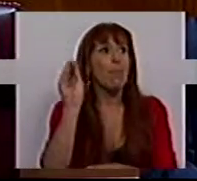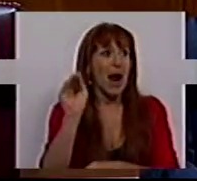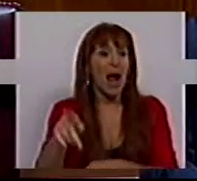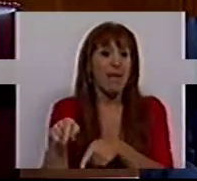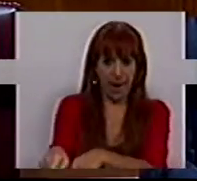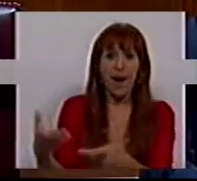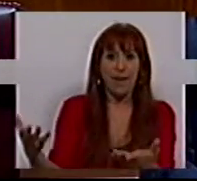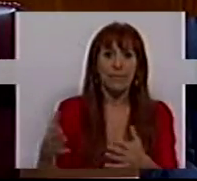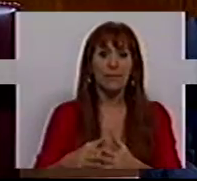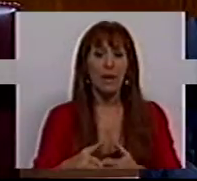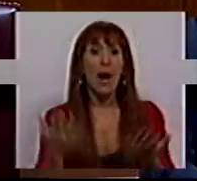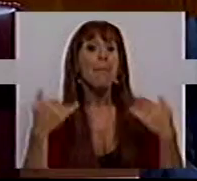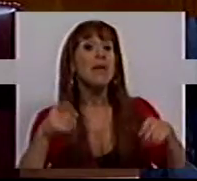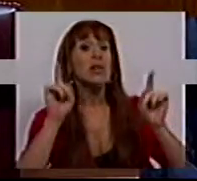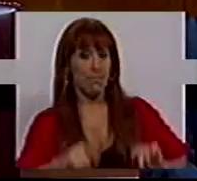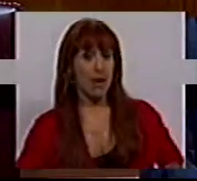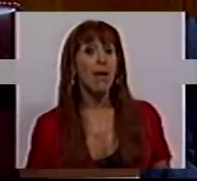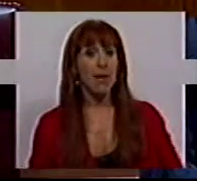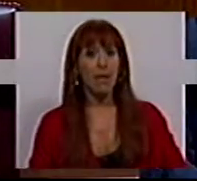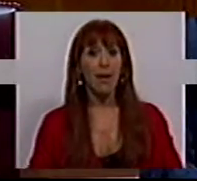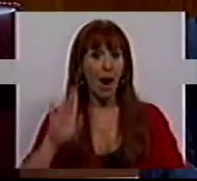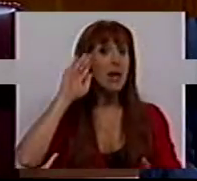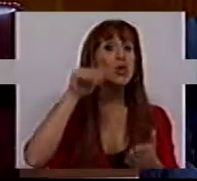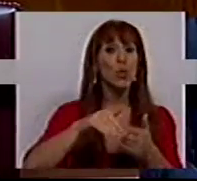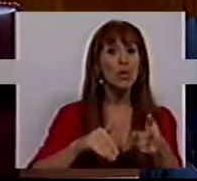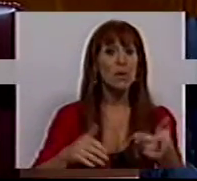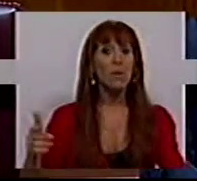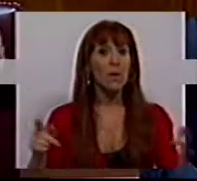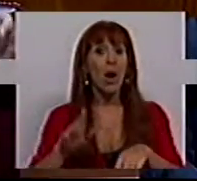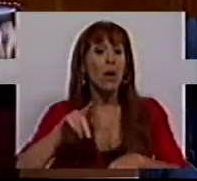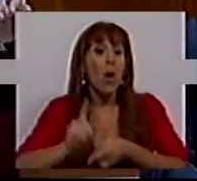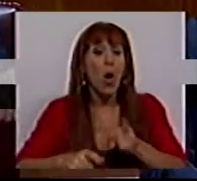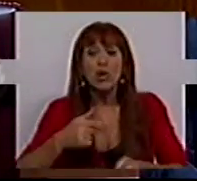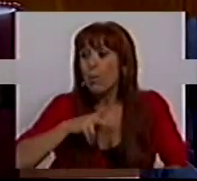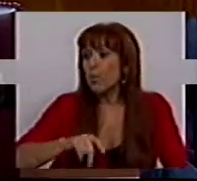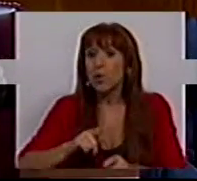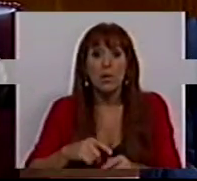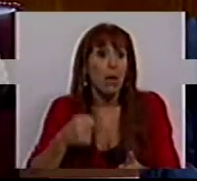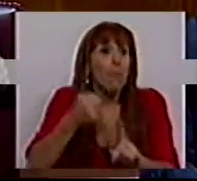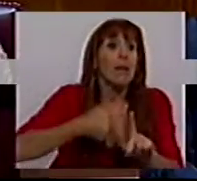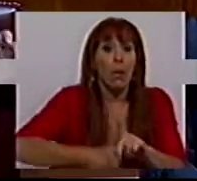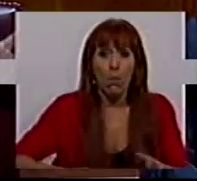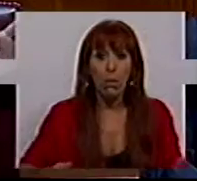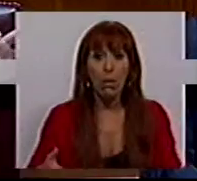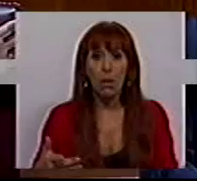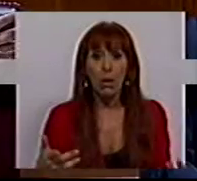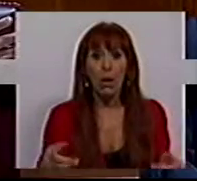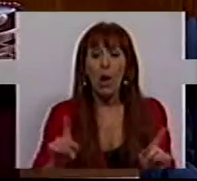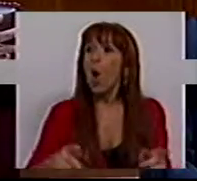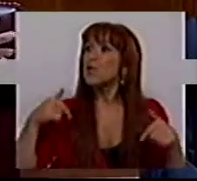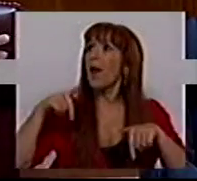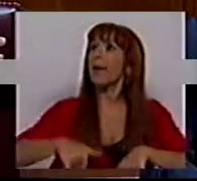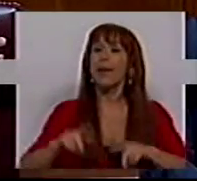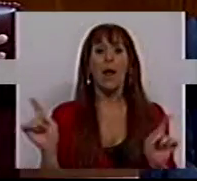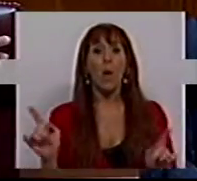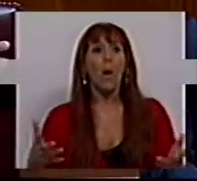Bancária, mas é também a solução pela qual Portugal se bateu. Portanto, não estamos